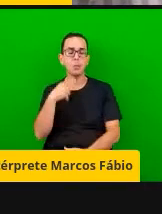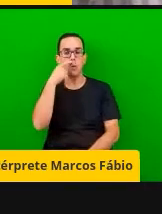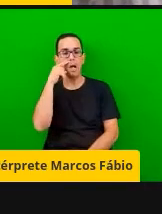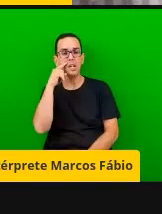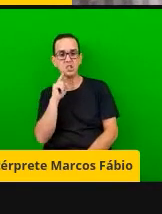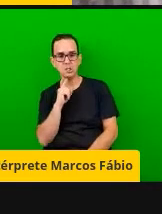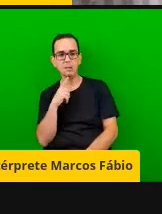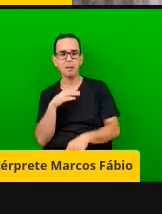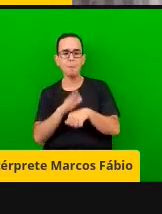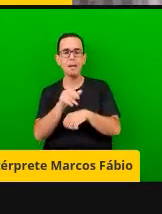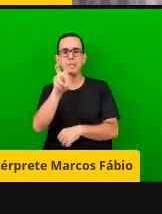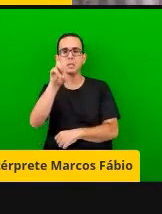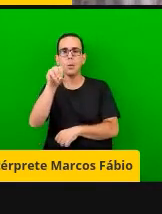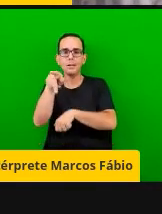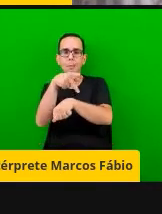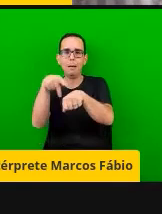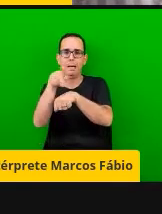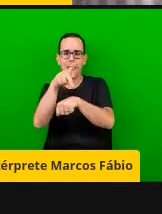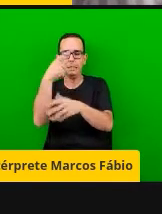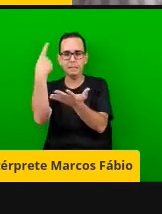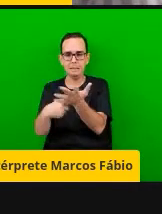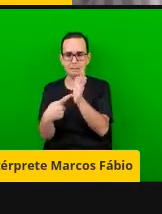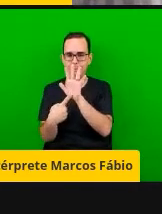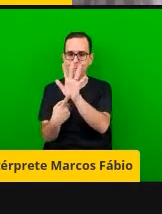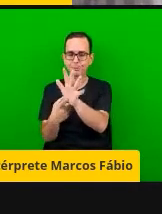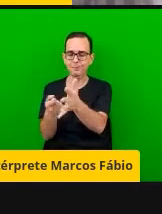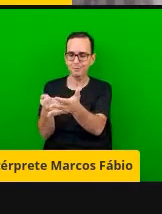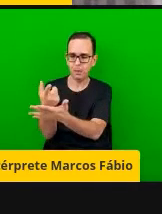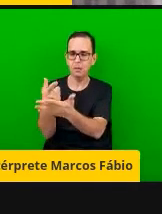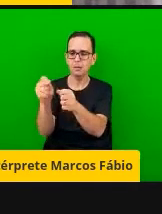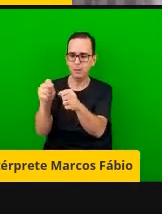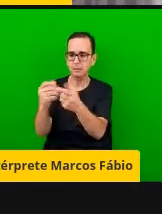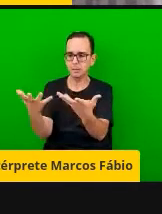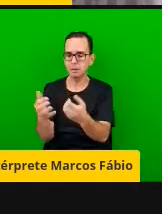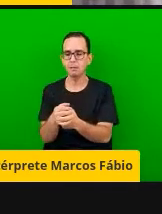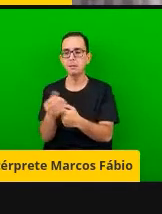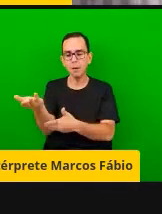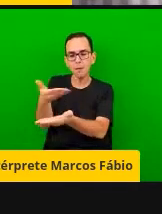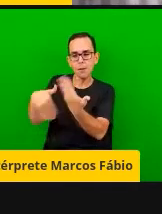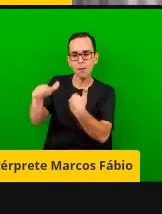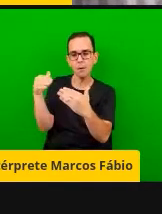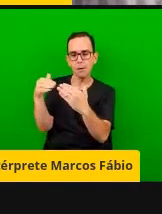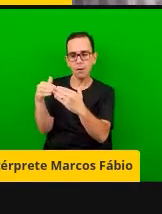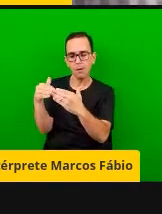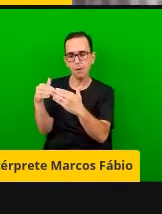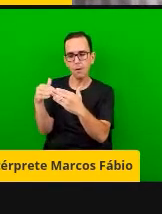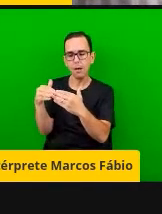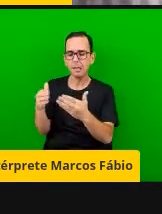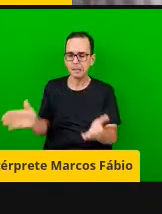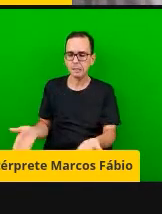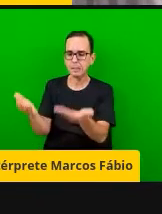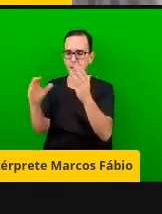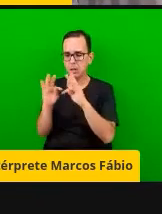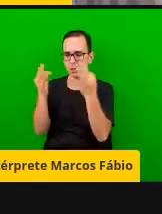50 países esse acordo de aquisição e de produção que estavam relacionados a levar tecnologia agrícola